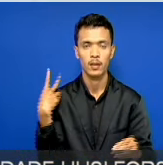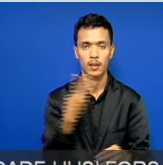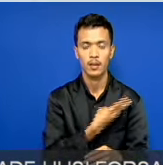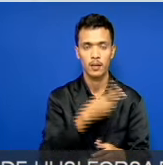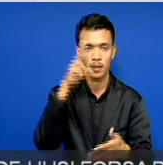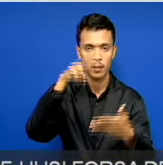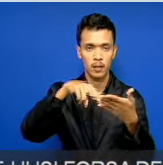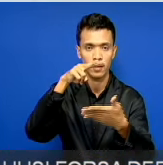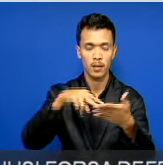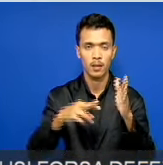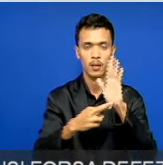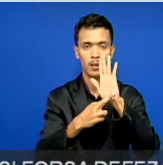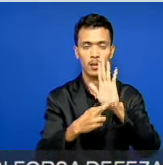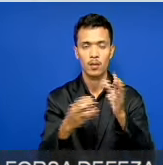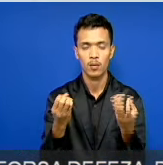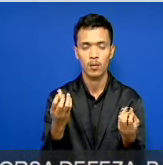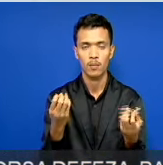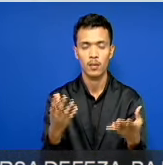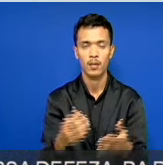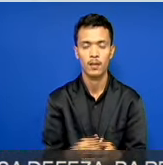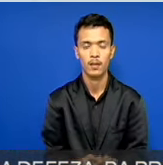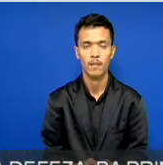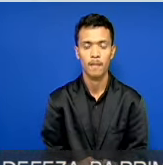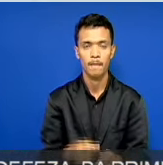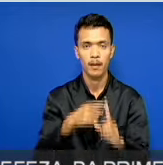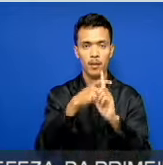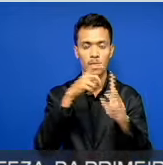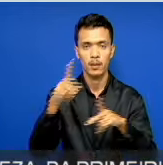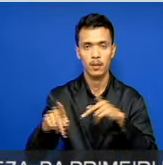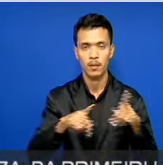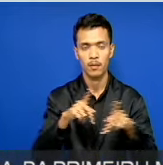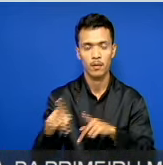bar, tortura não comete esse agente público sira.